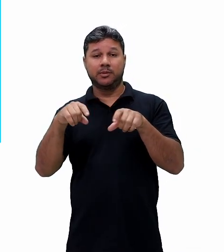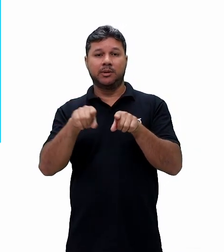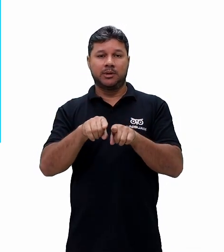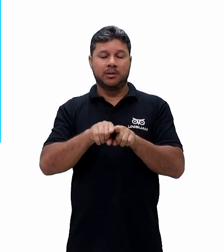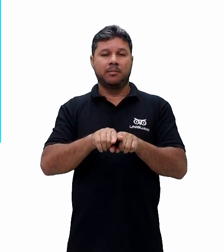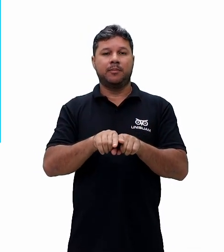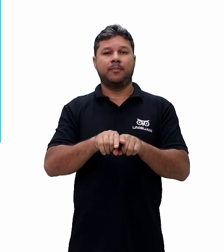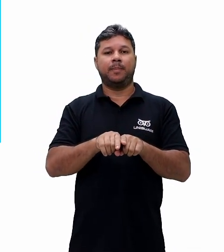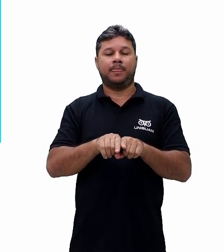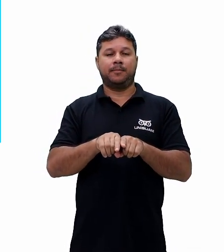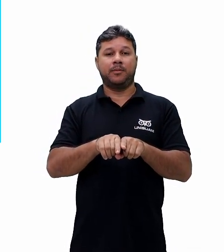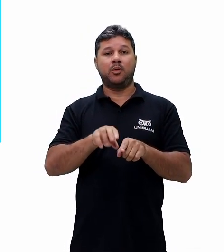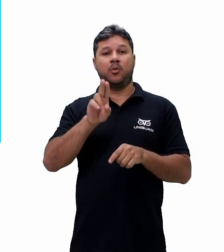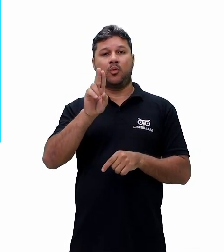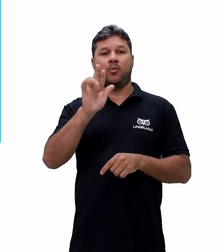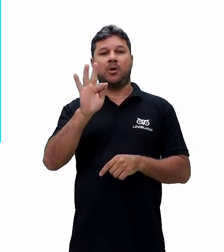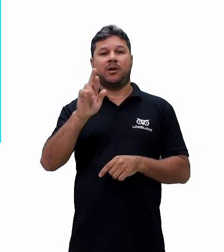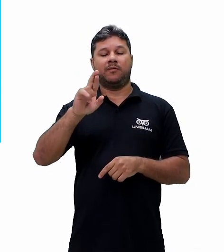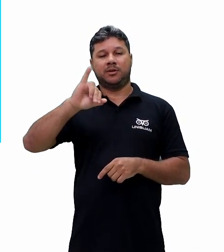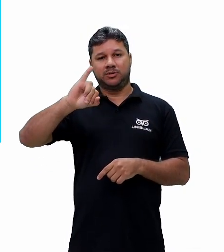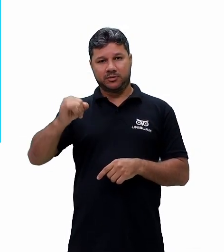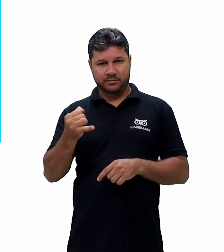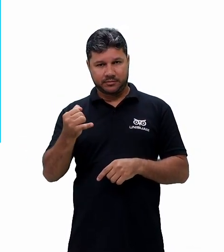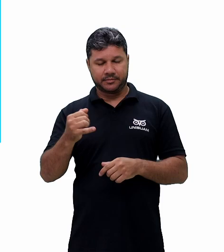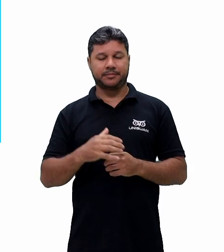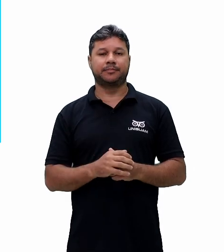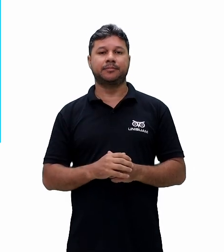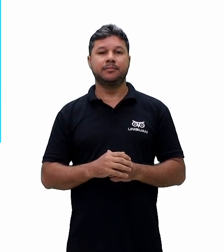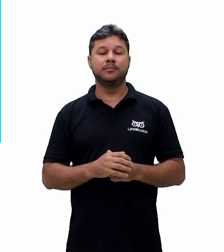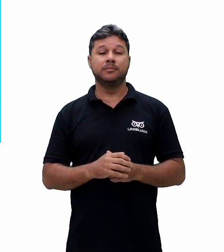na Universidade Federal do Rio de Janeiro.